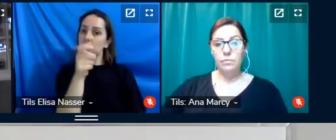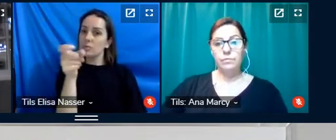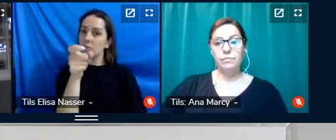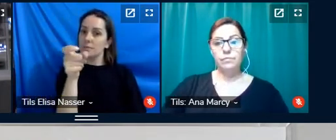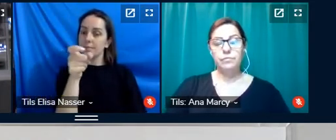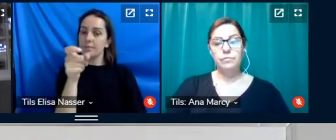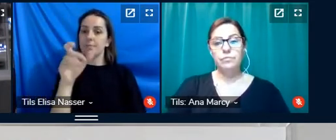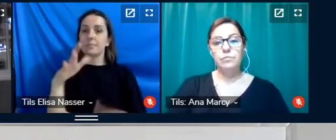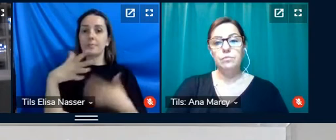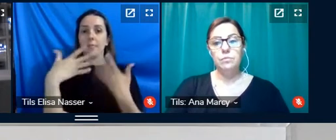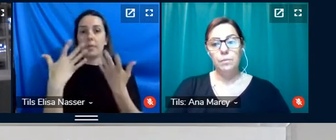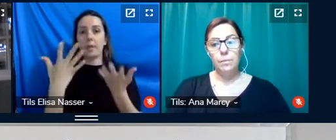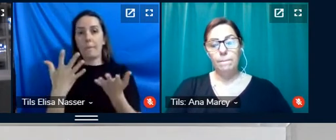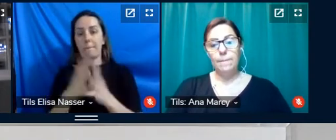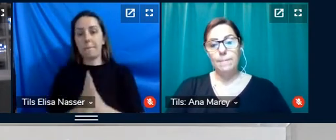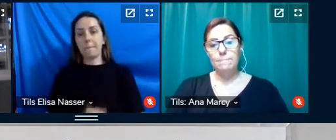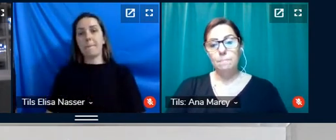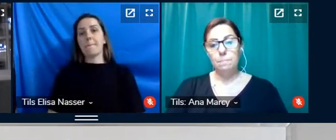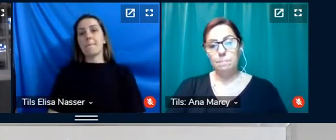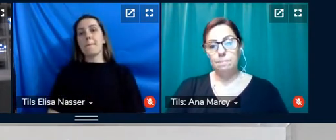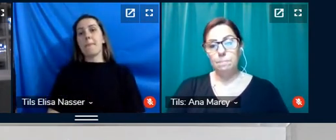Então Fx